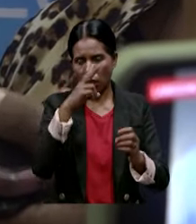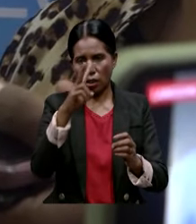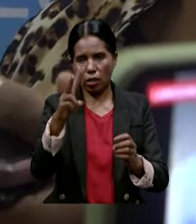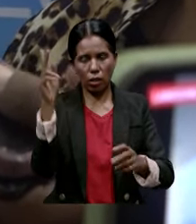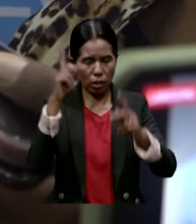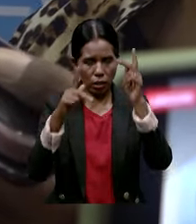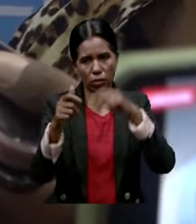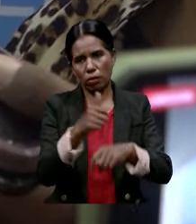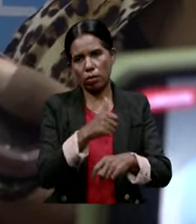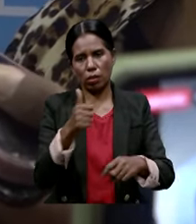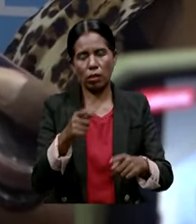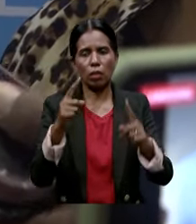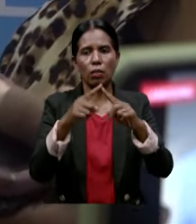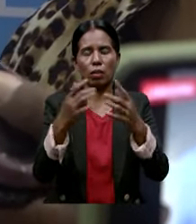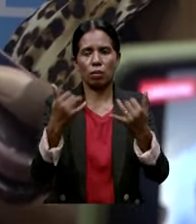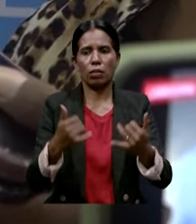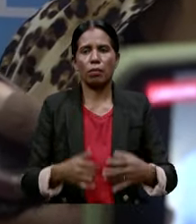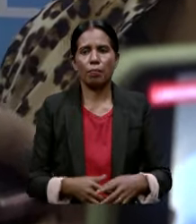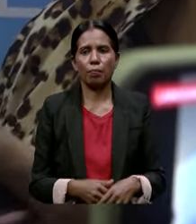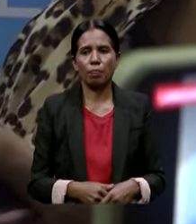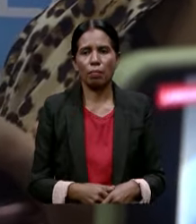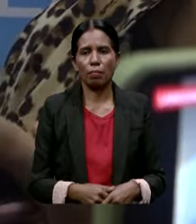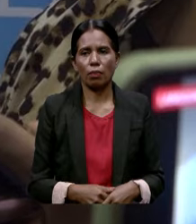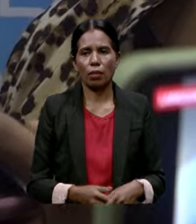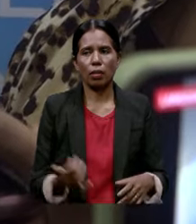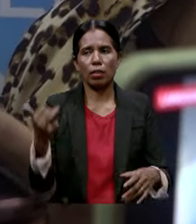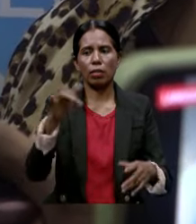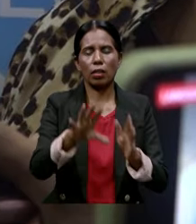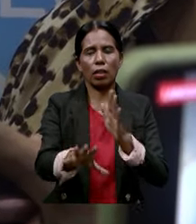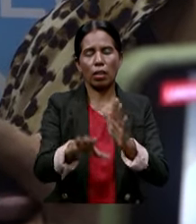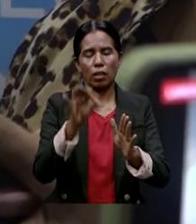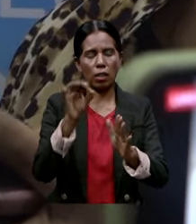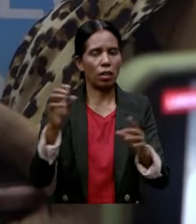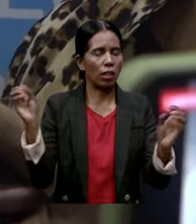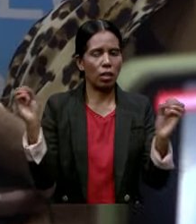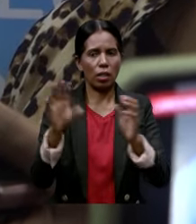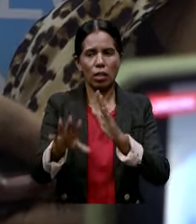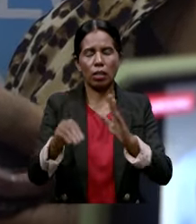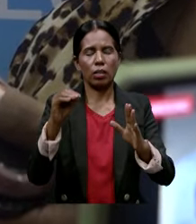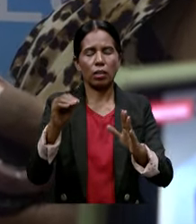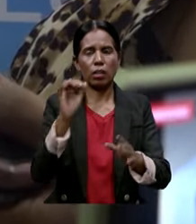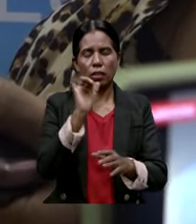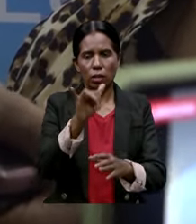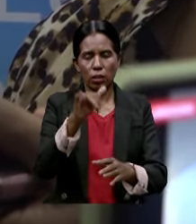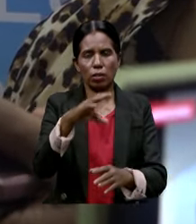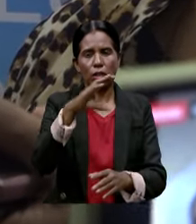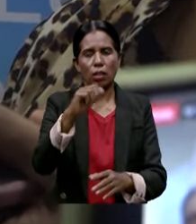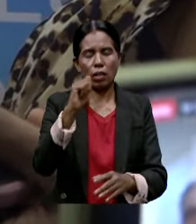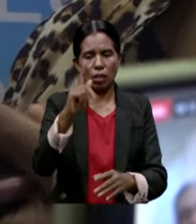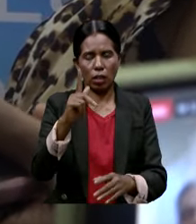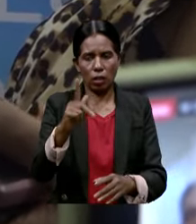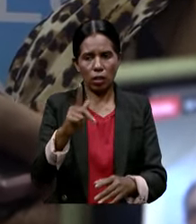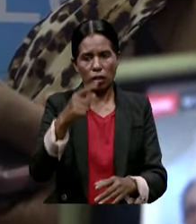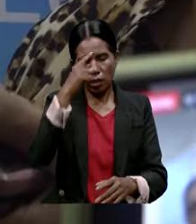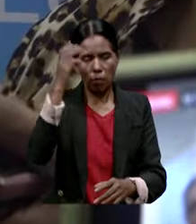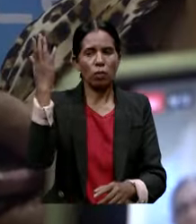caso Roma. Então agora, não é do se a reta, cala reta, consenso da CAC, também o que nós